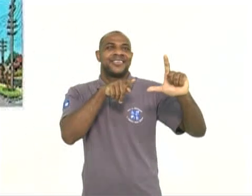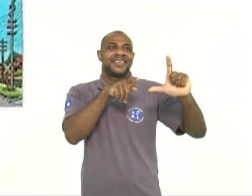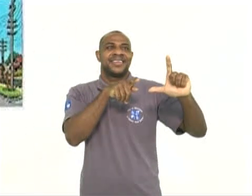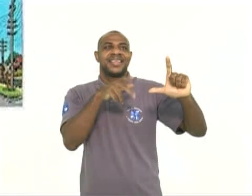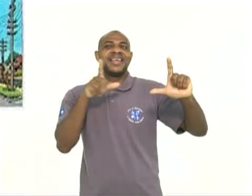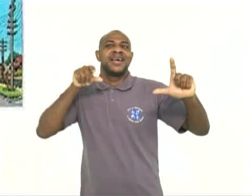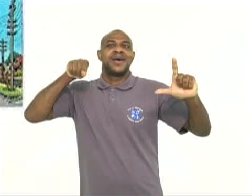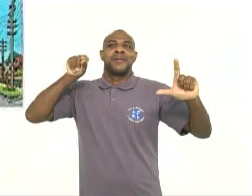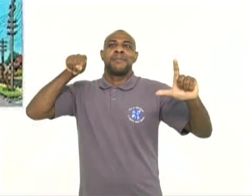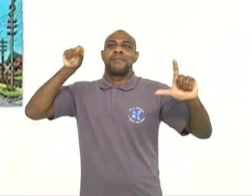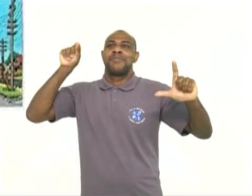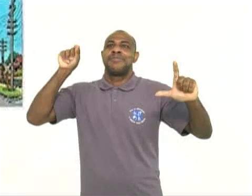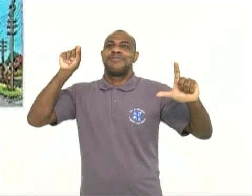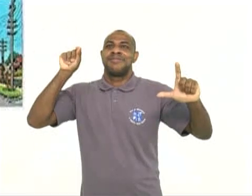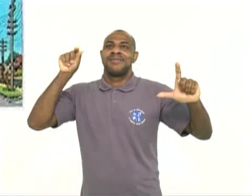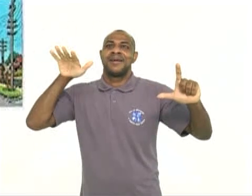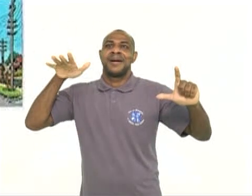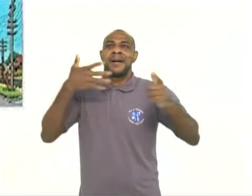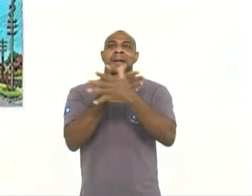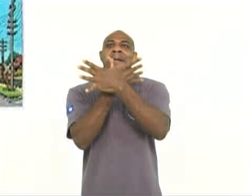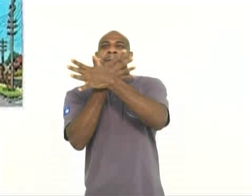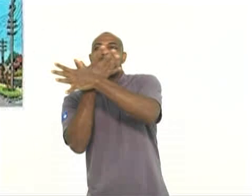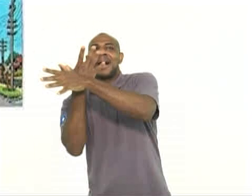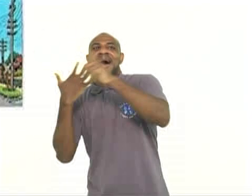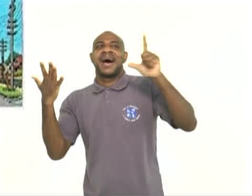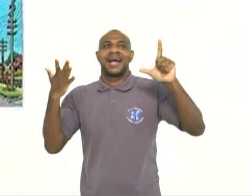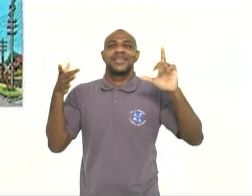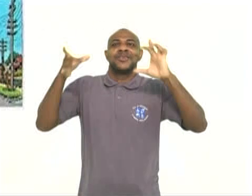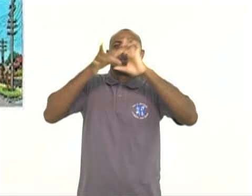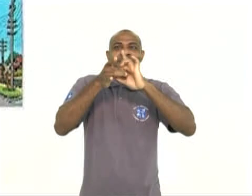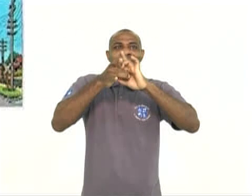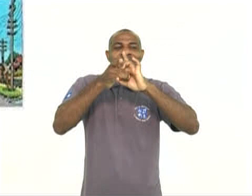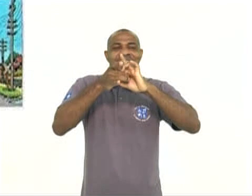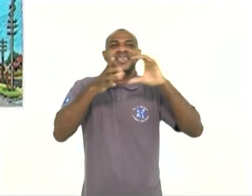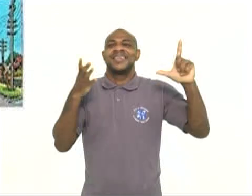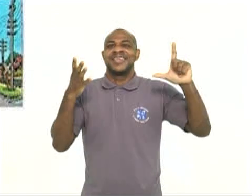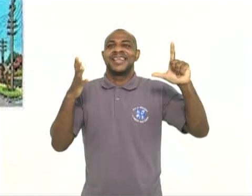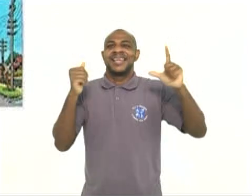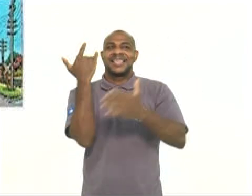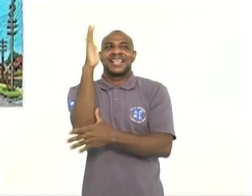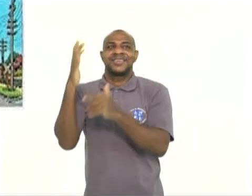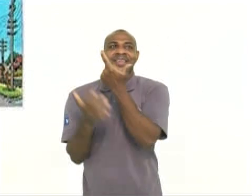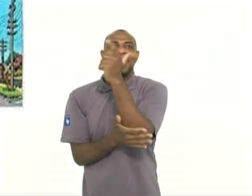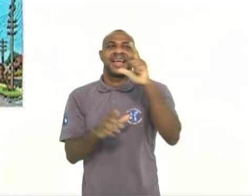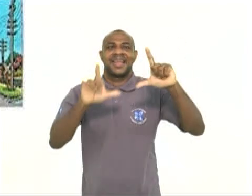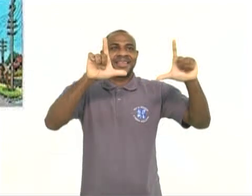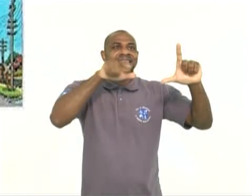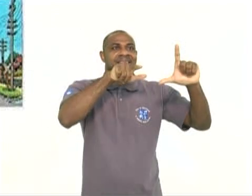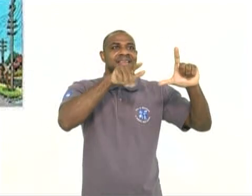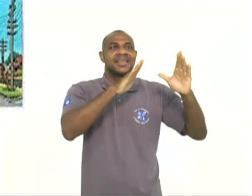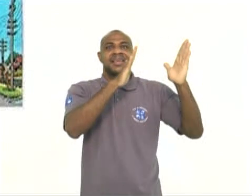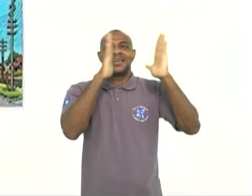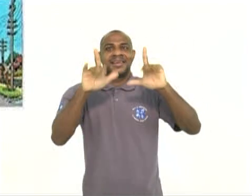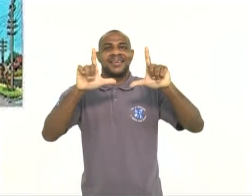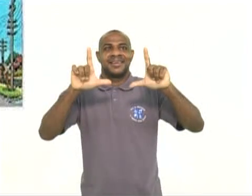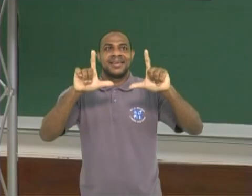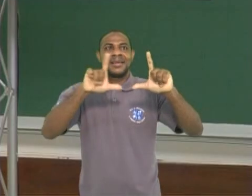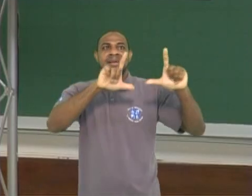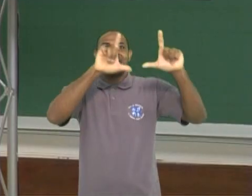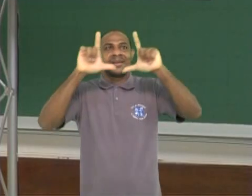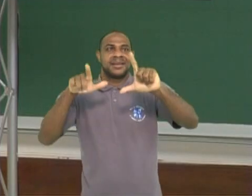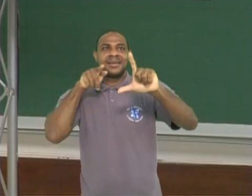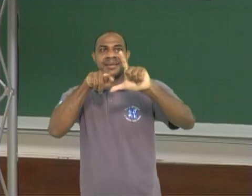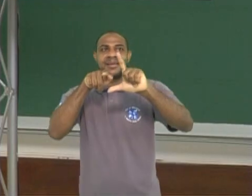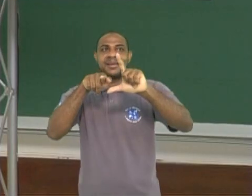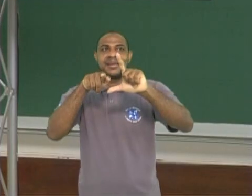os pássaros, né, em harmonia ali com a natureza, e esse espaço ele começa a ser transformado. Aí nós vamos ter o